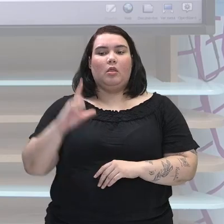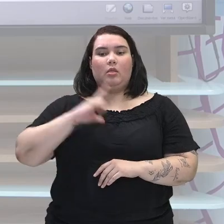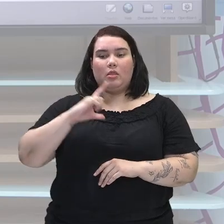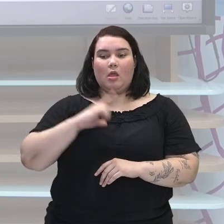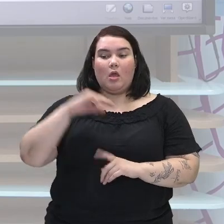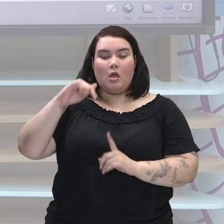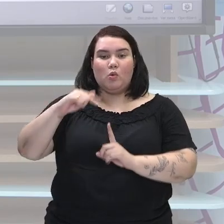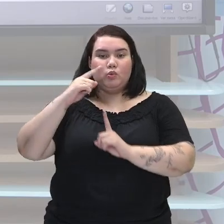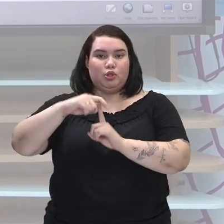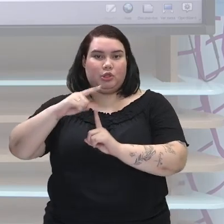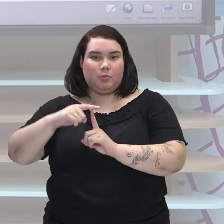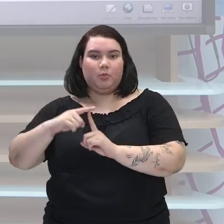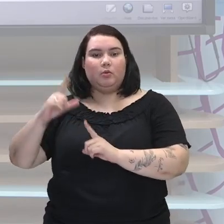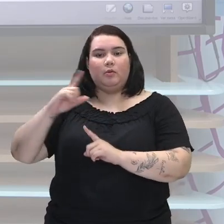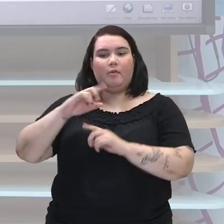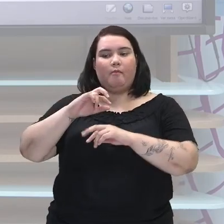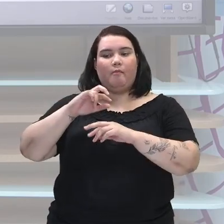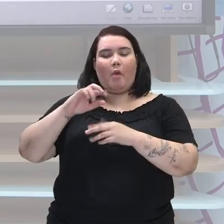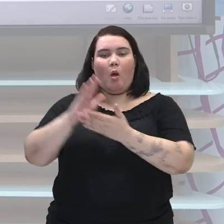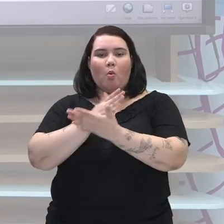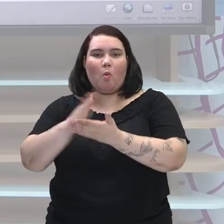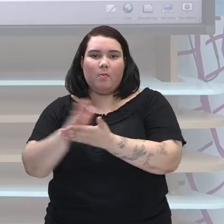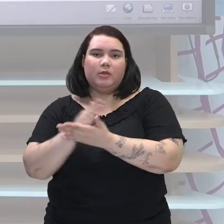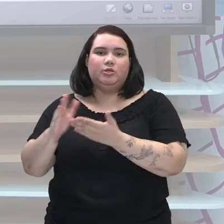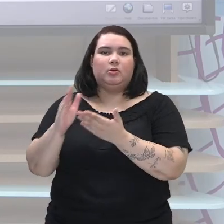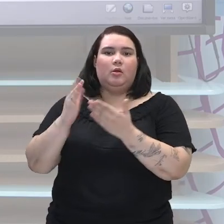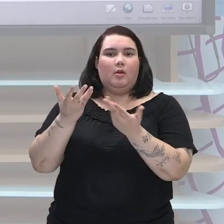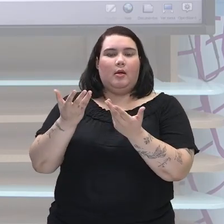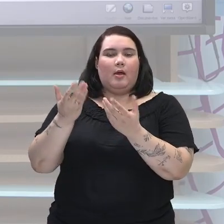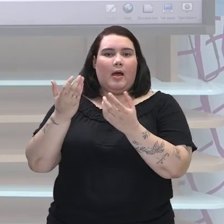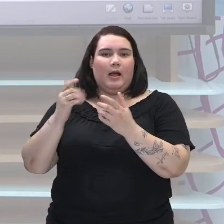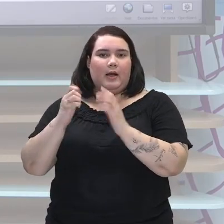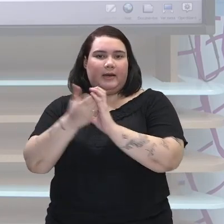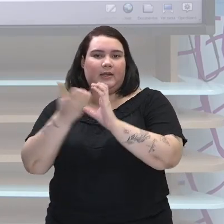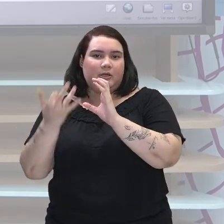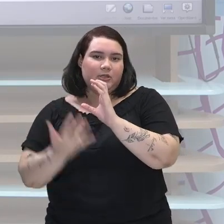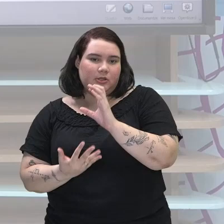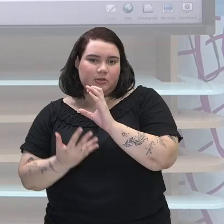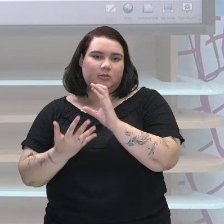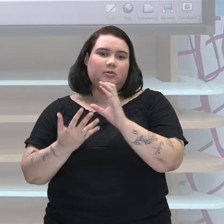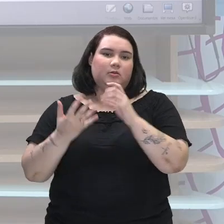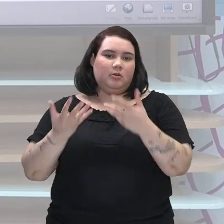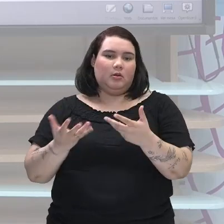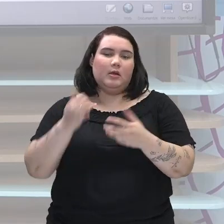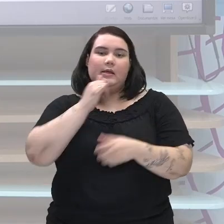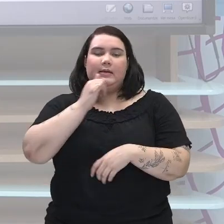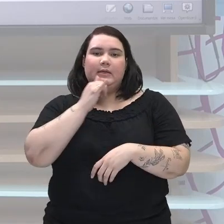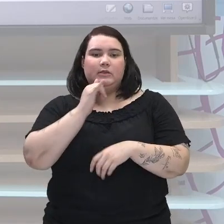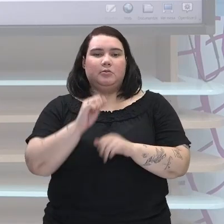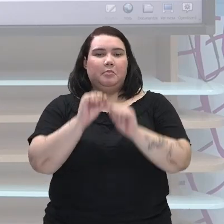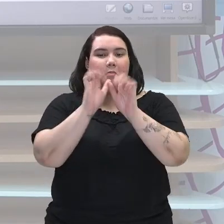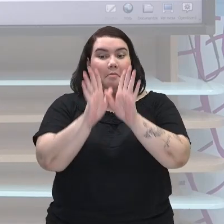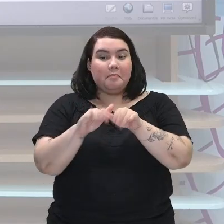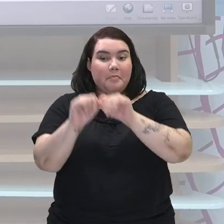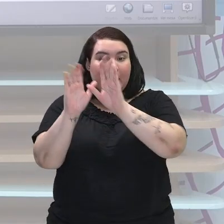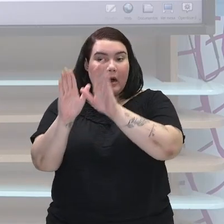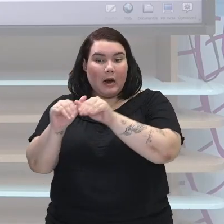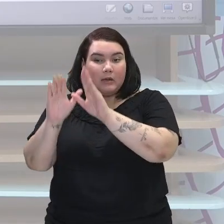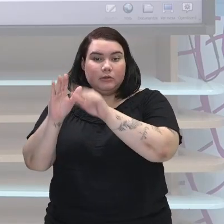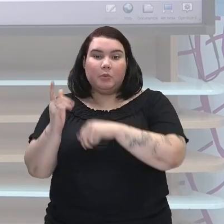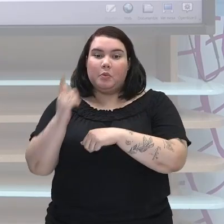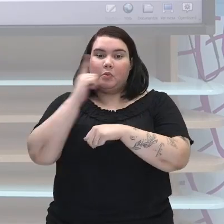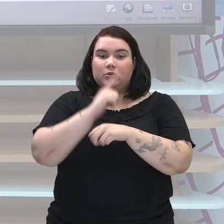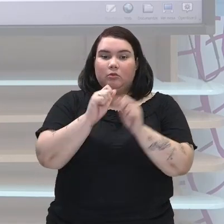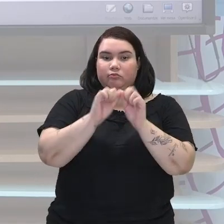certas habilidades que outras não possuem. Por exemplo, os pássaros, né, para poderem voar,